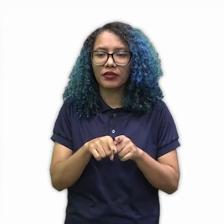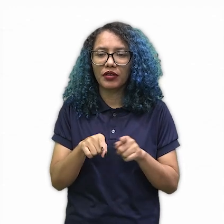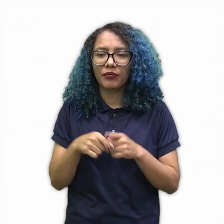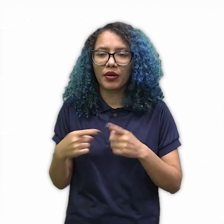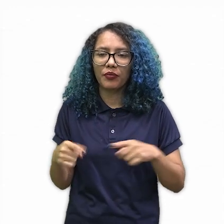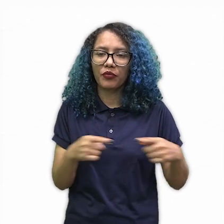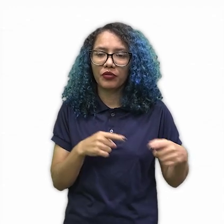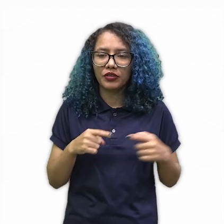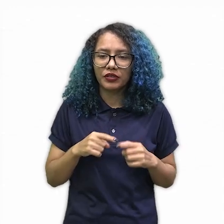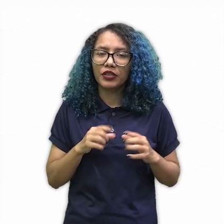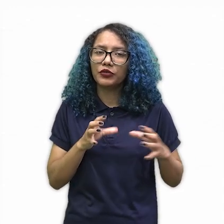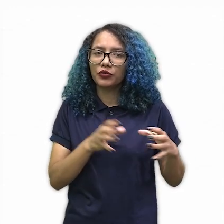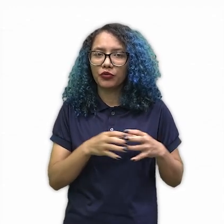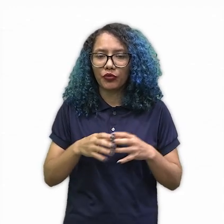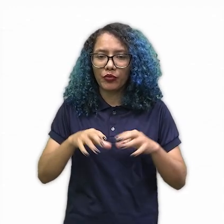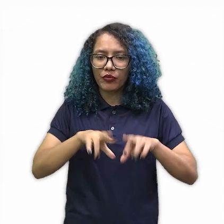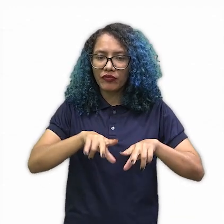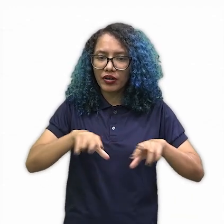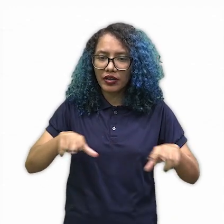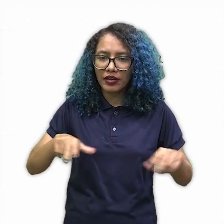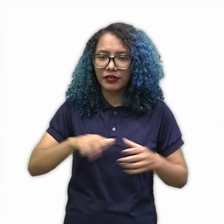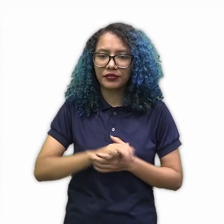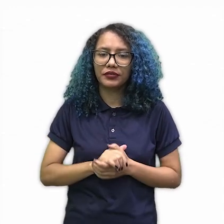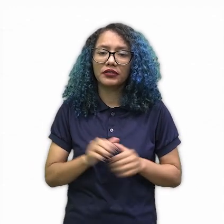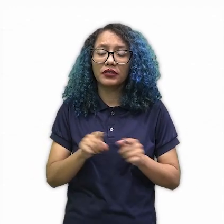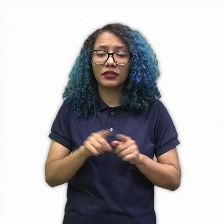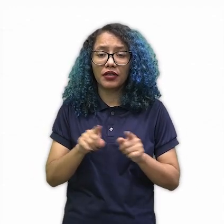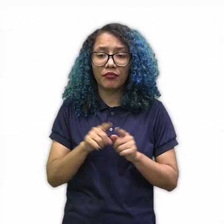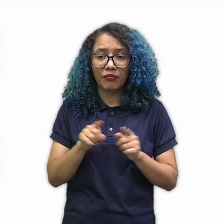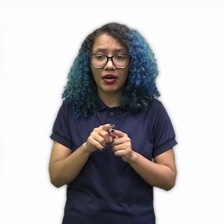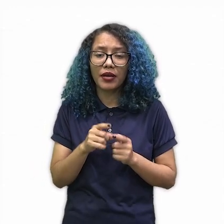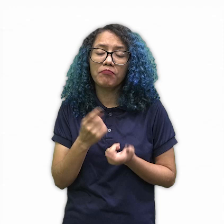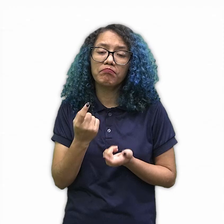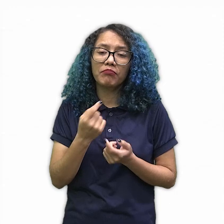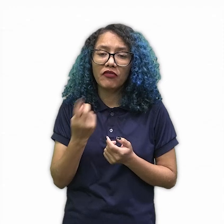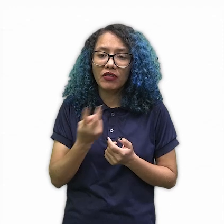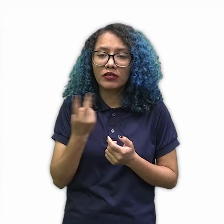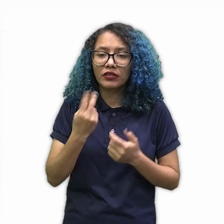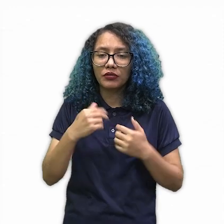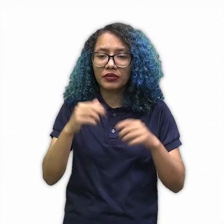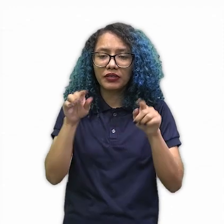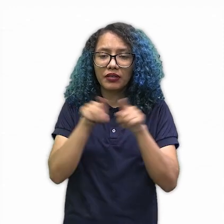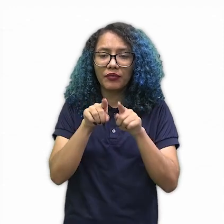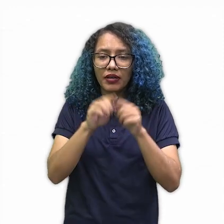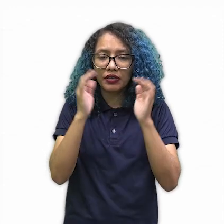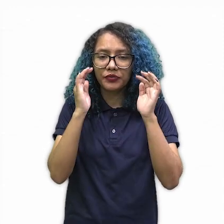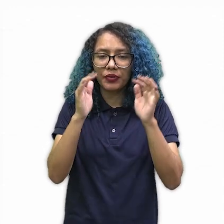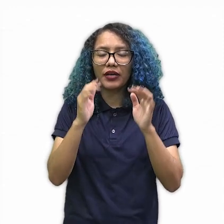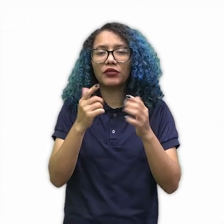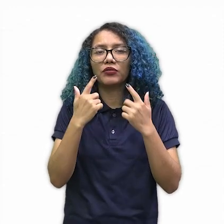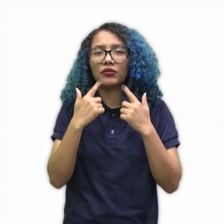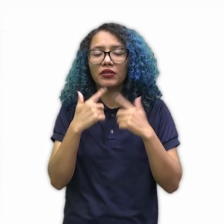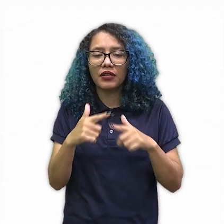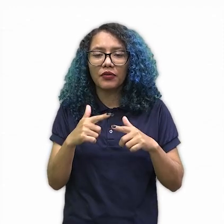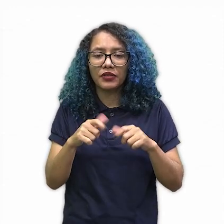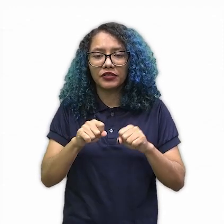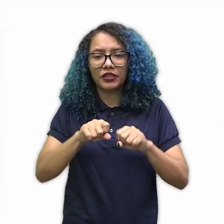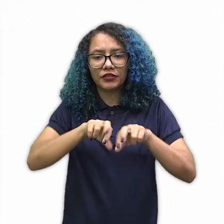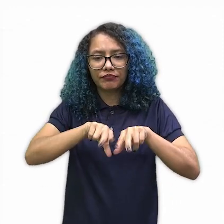e políticas entre diferentes grupos, bem como o reconhecimento e o respeito às